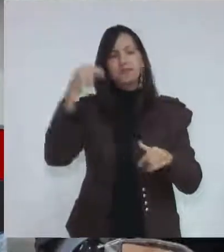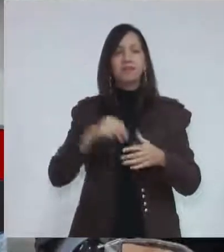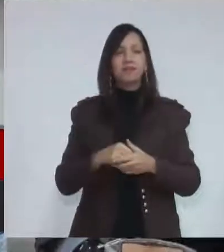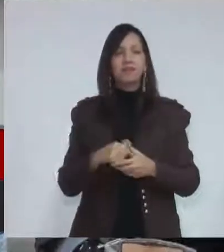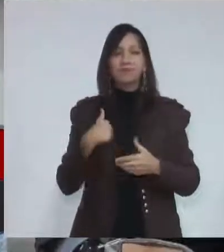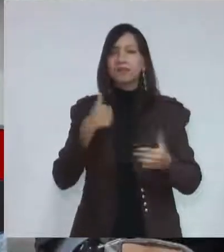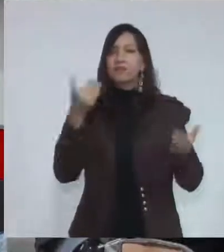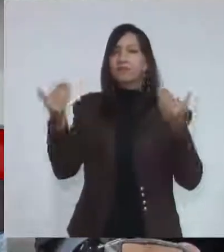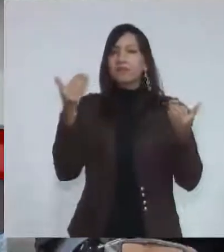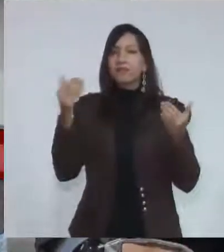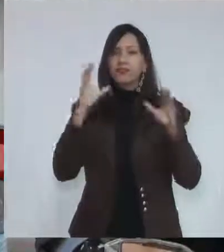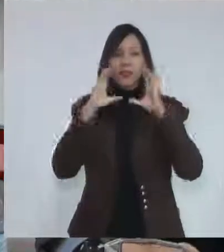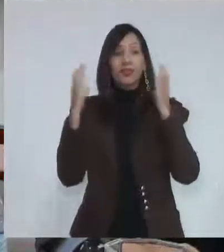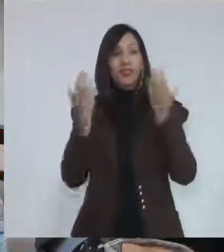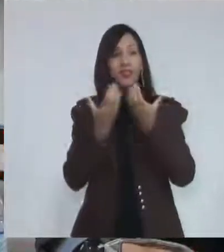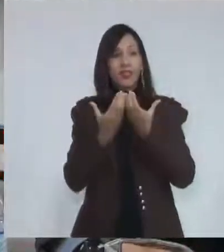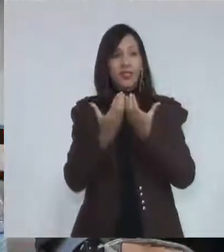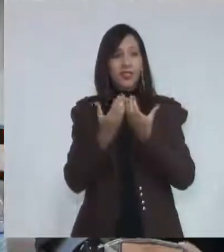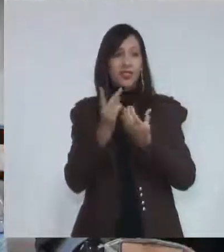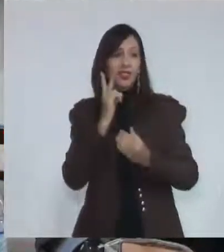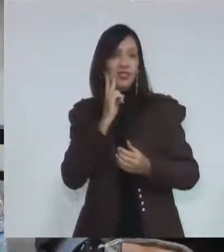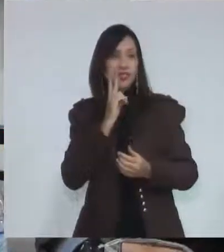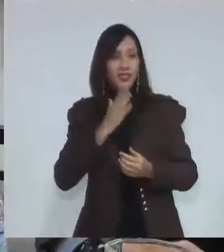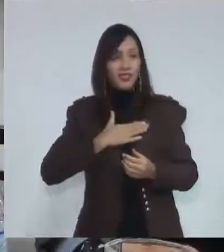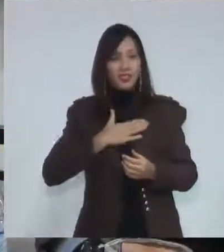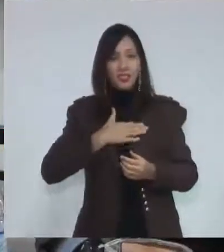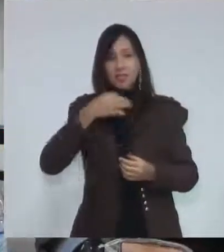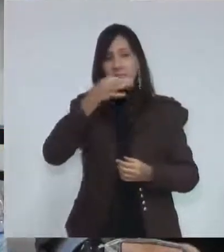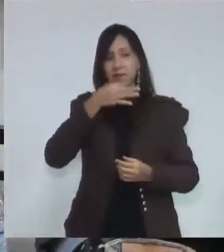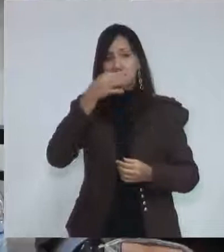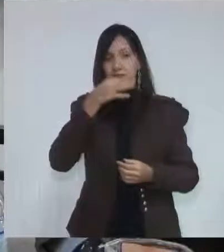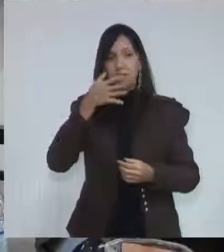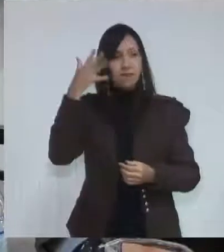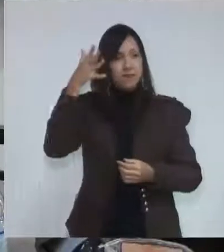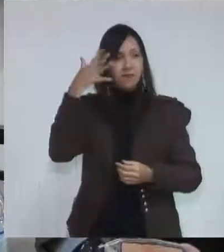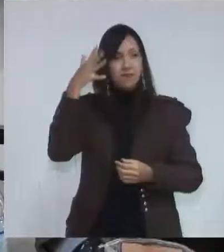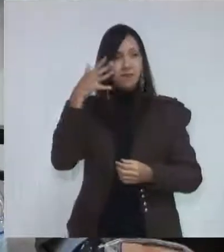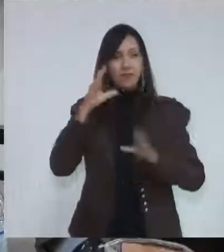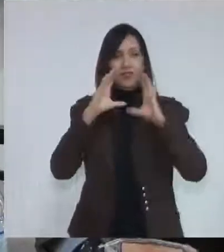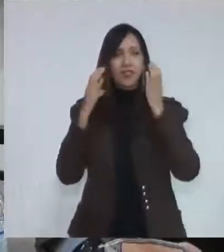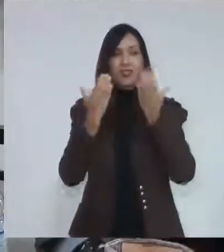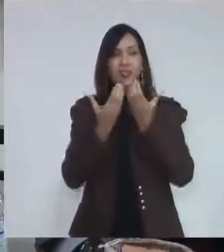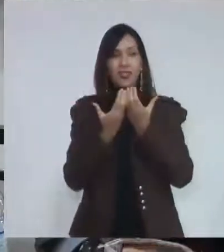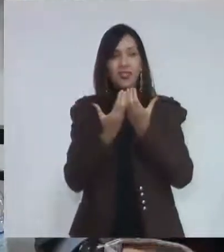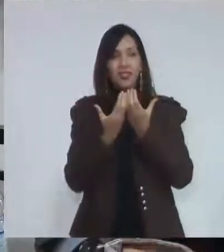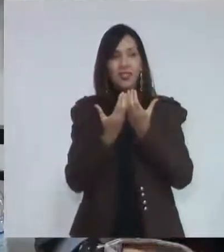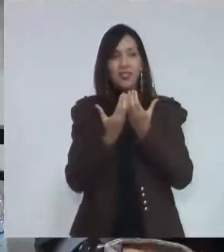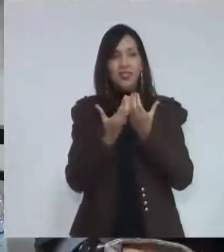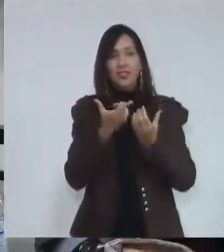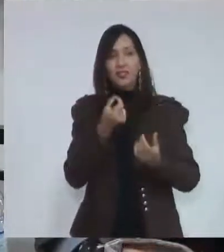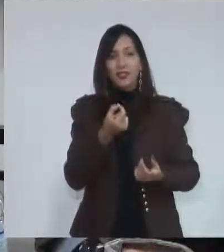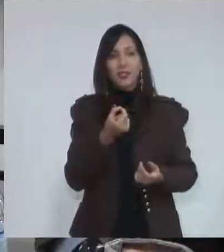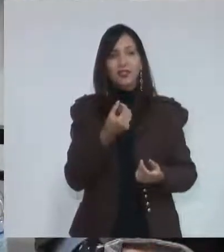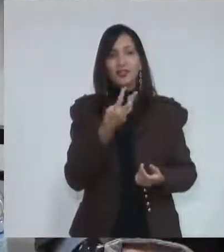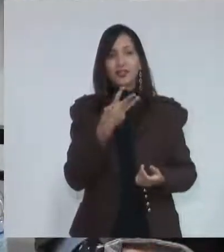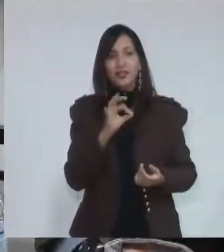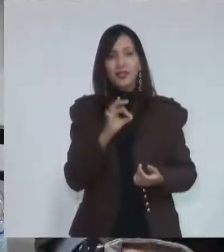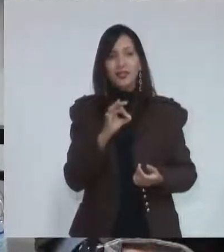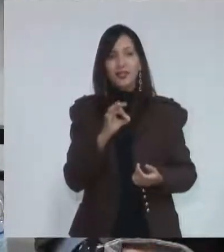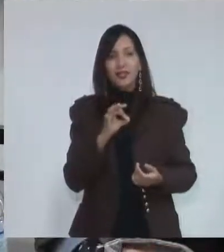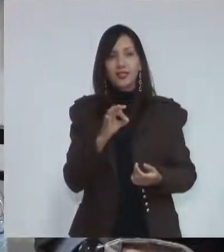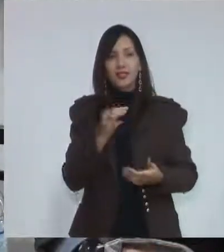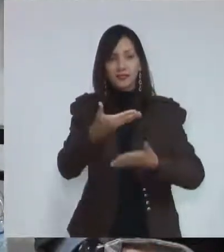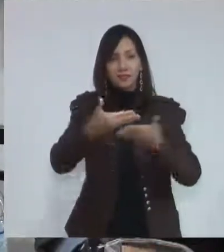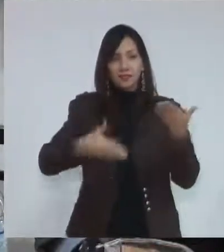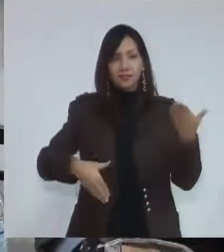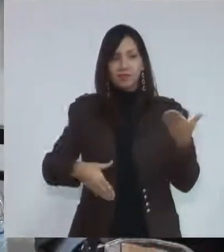Eu comparo a Câmara de Vinhedo, eu vou falar com mais calma na minha fala livre, com outras câmaras da região. Às vezes, na Câmara de Valinha entra 20, 30 requerimentos numa